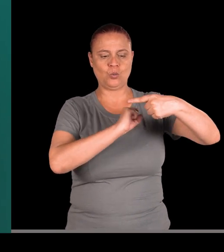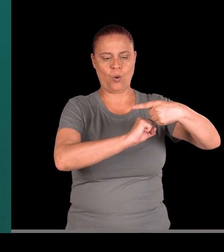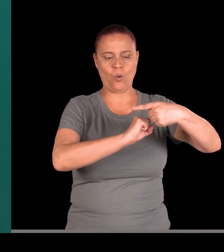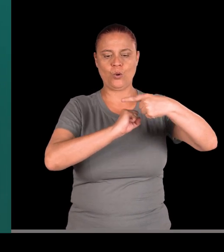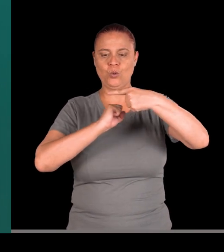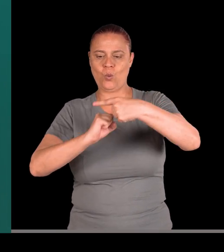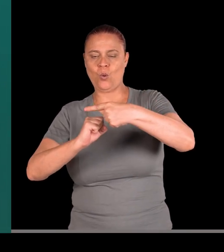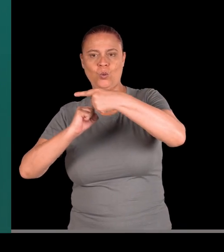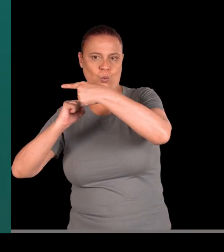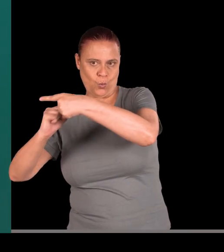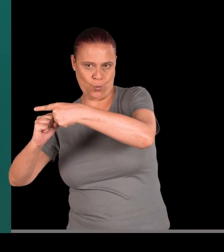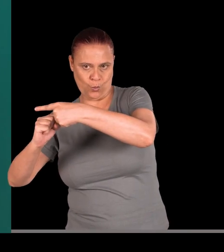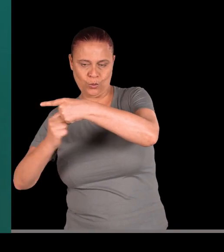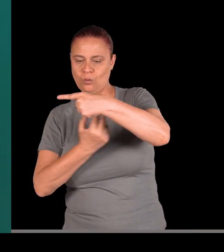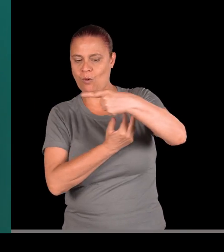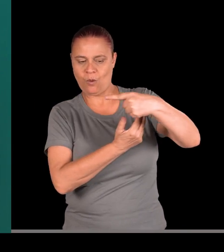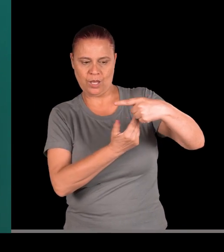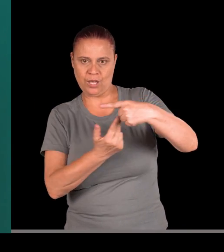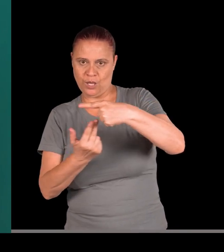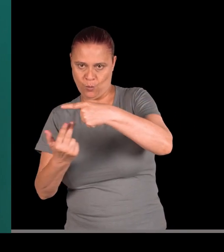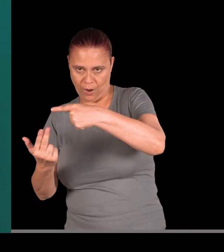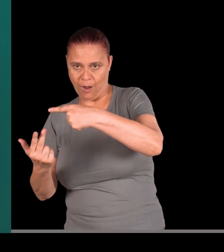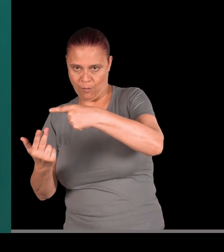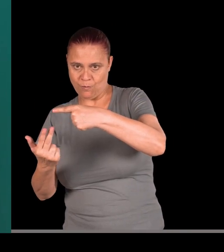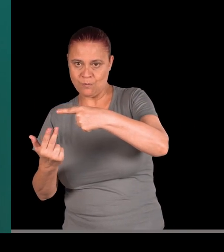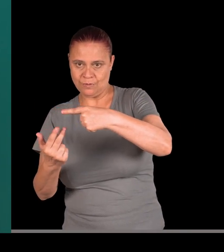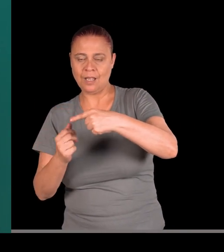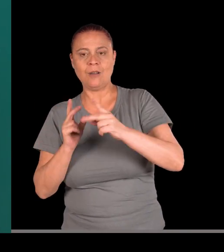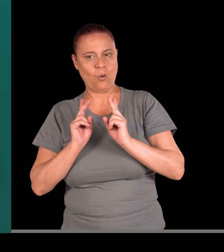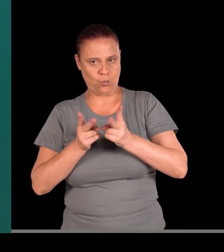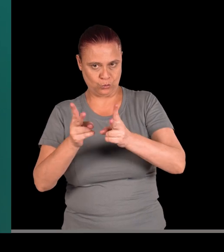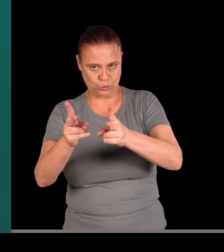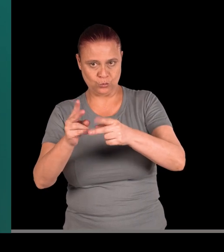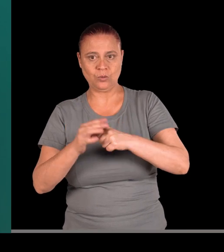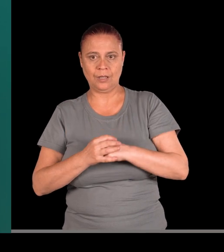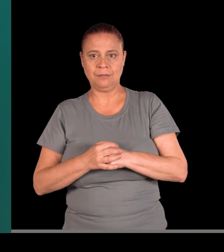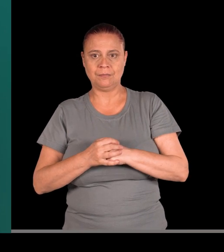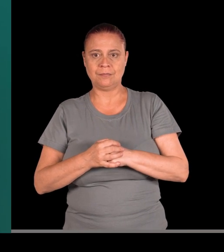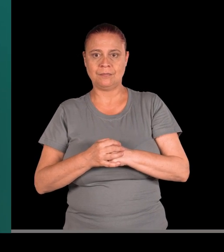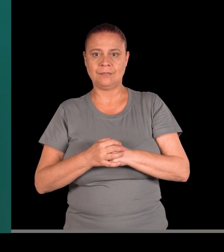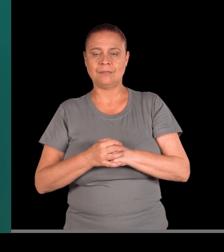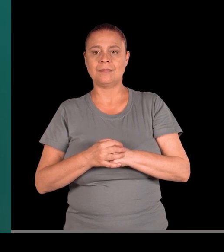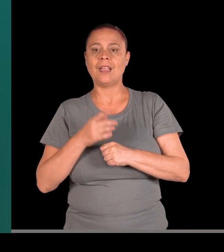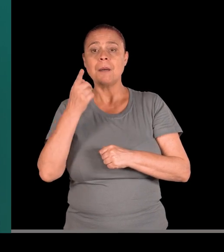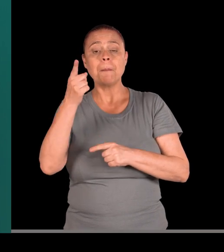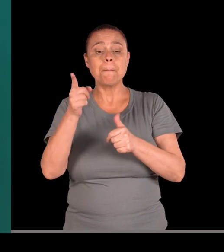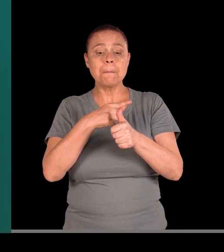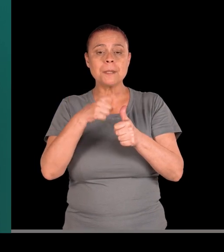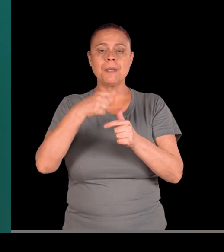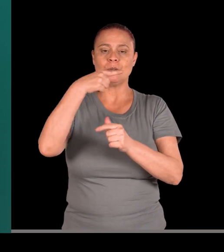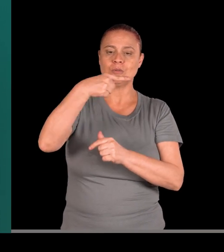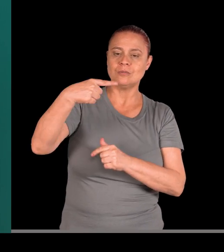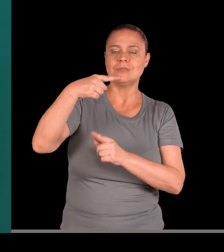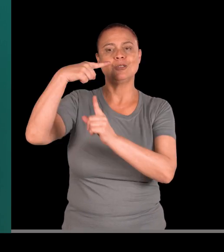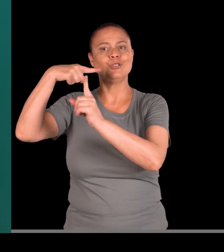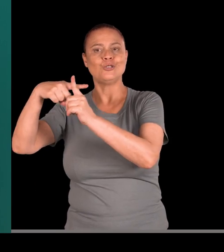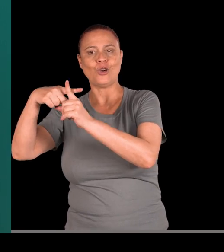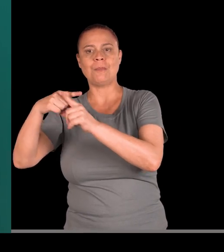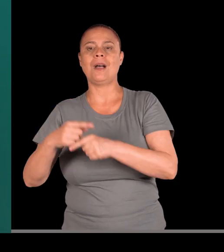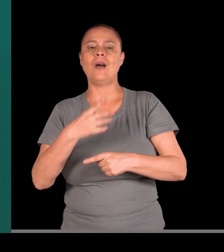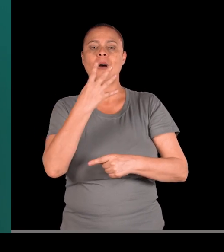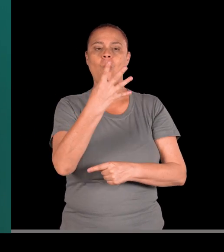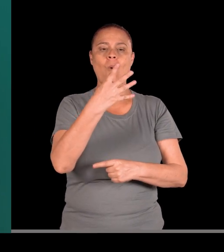o denominador, porque agora eles são todos iguais. Permanece o denominador e vamos resolver a subtração e a